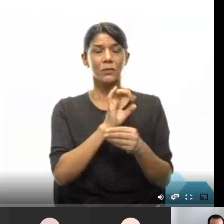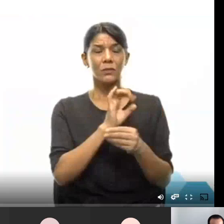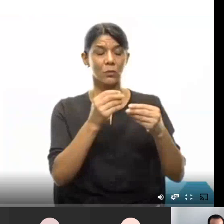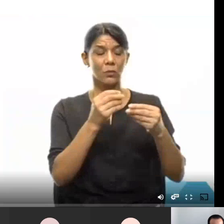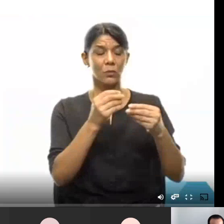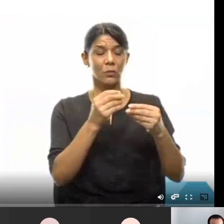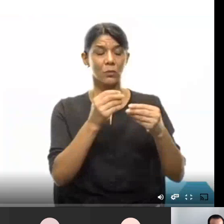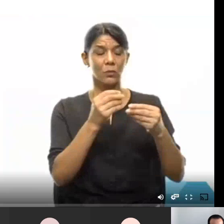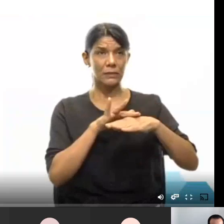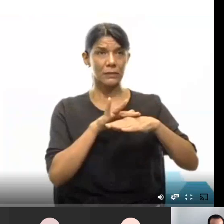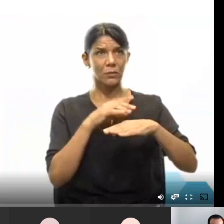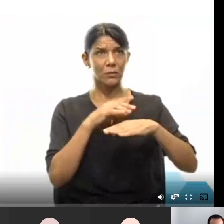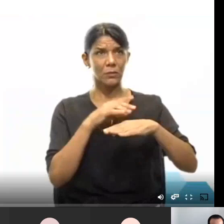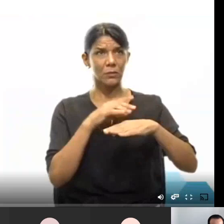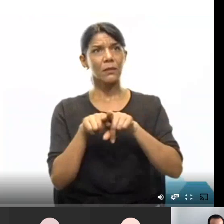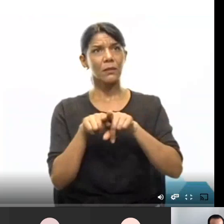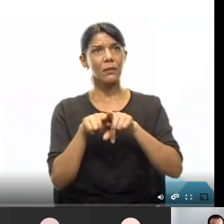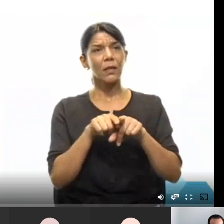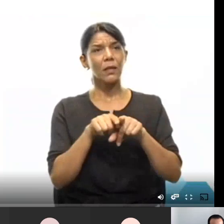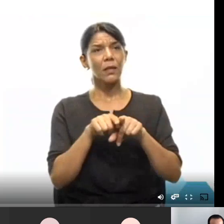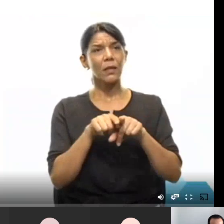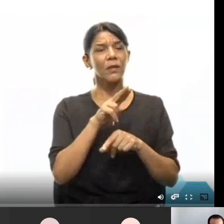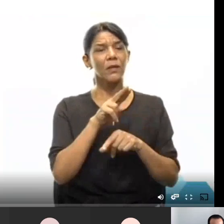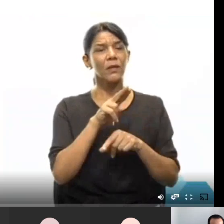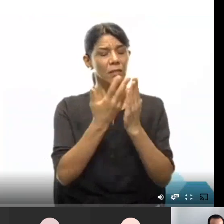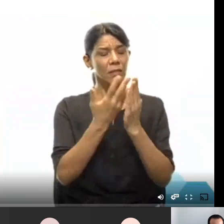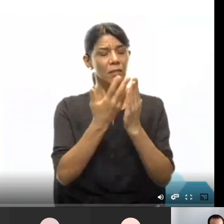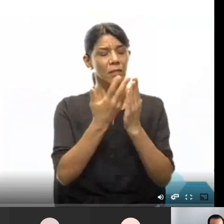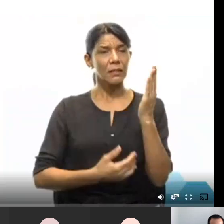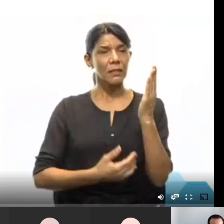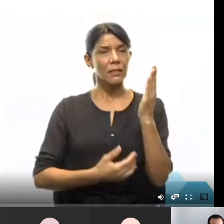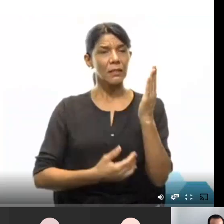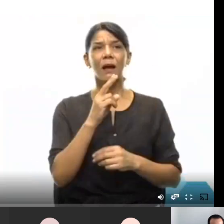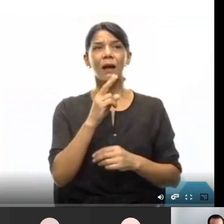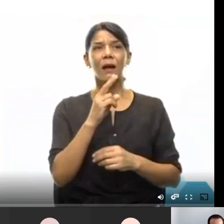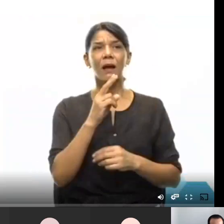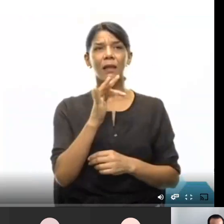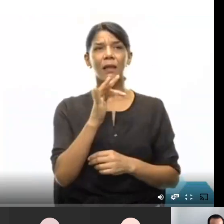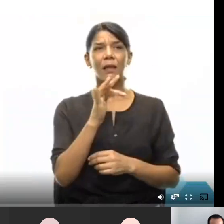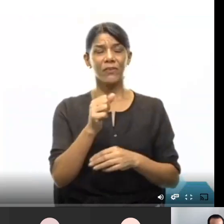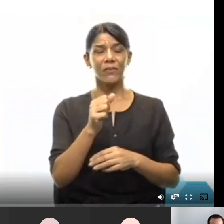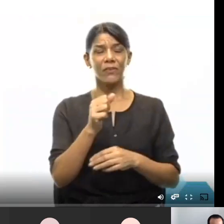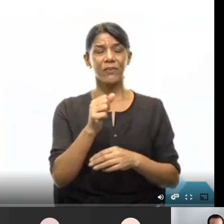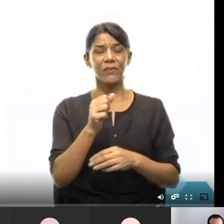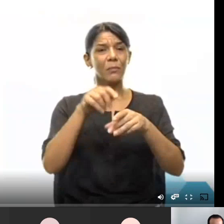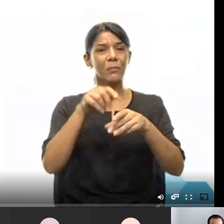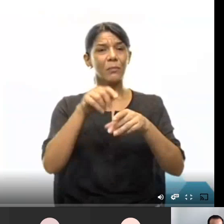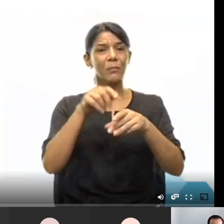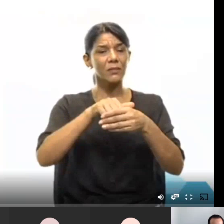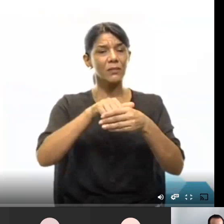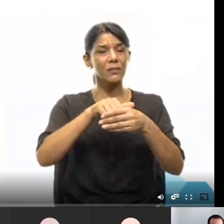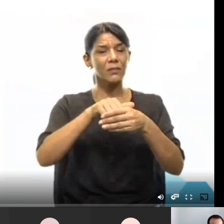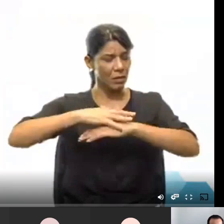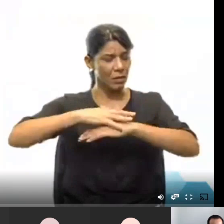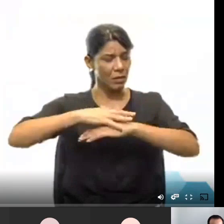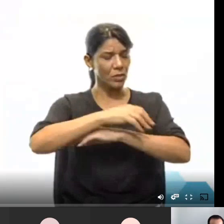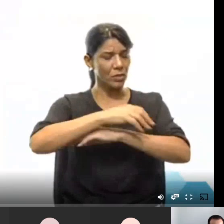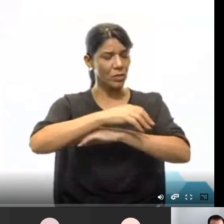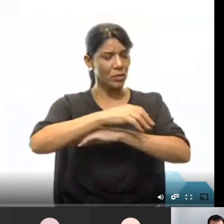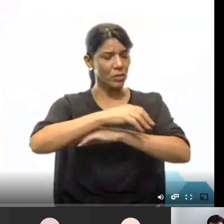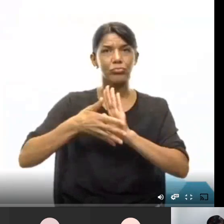tecidual, como uma invasão em vasos linfáticos e nos vasos sanguíneos, ok?